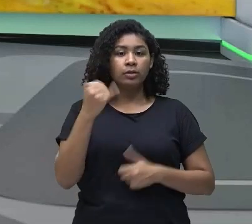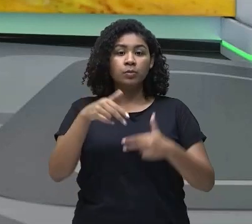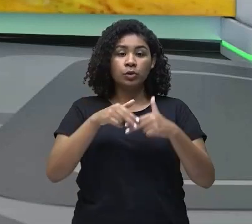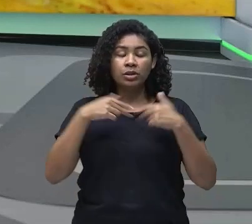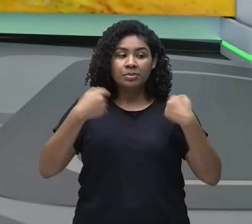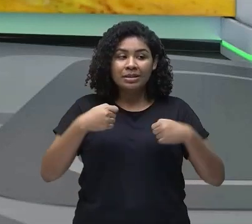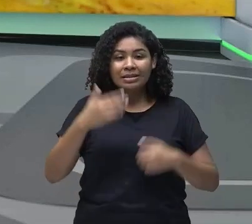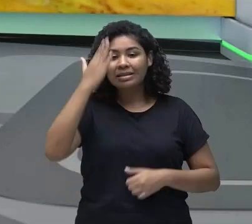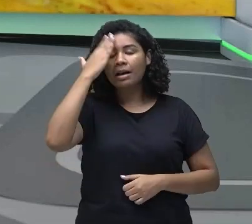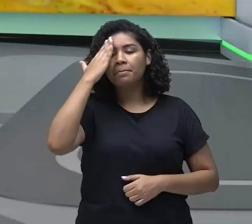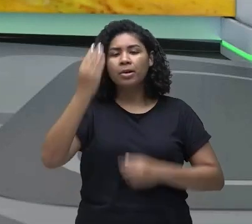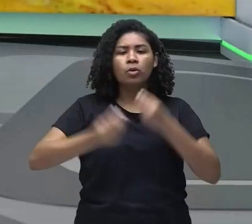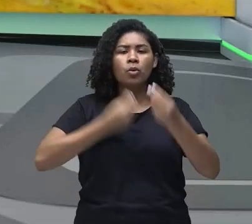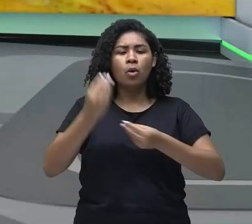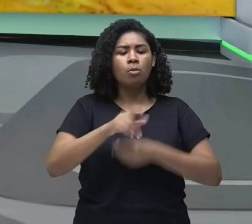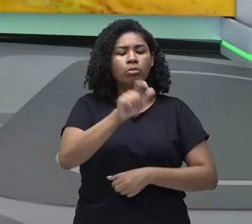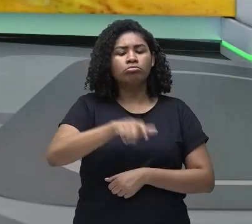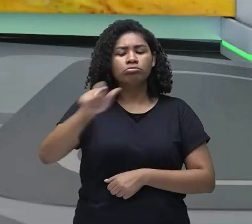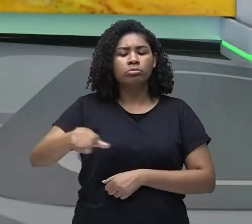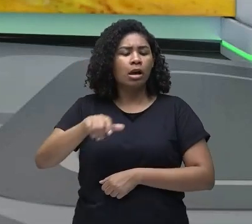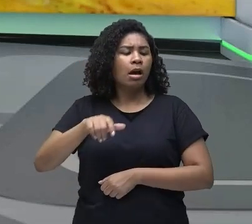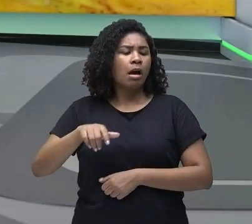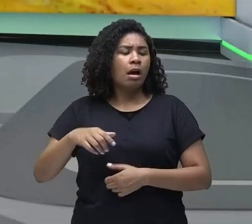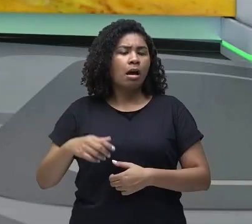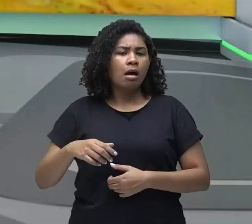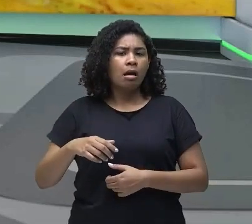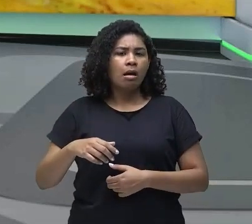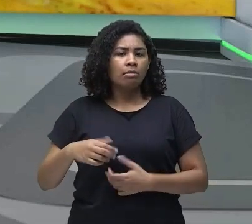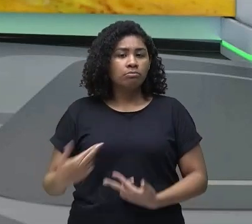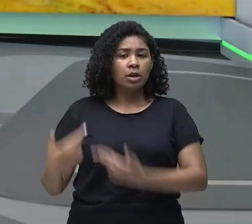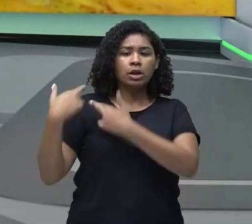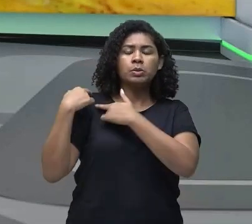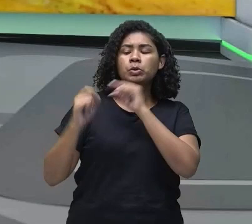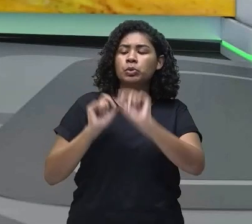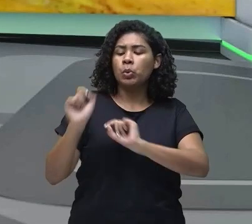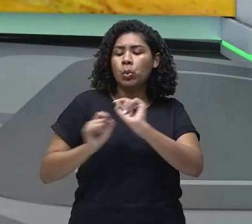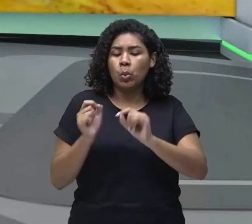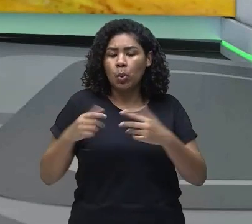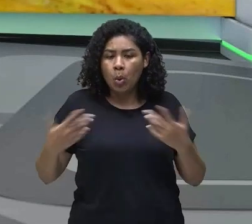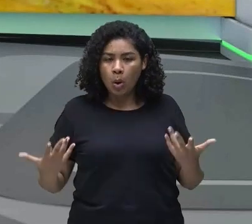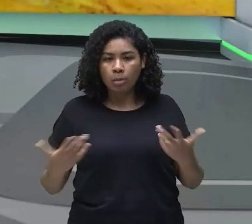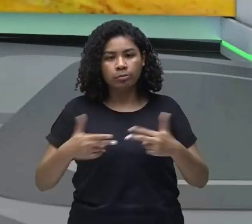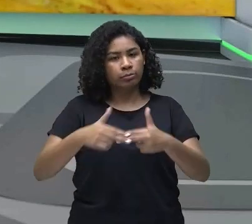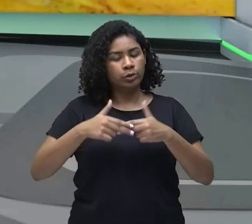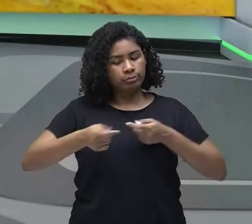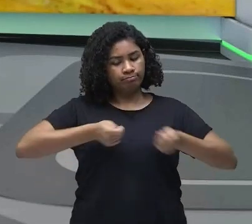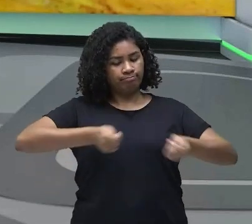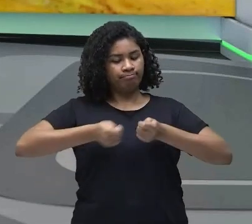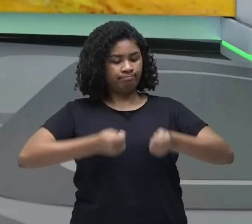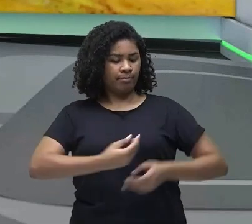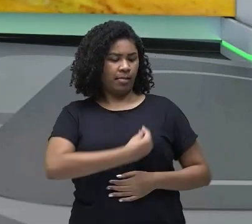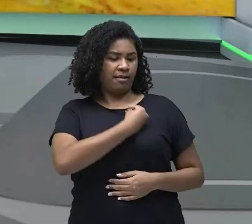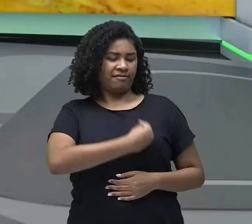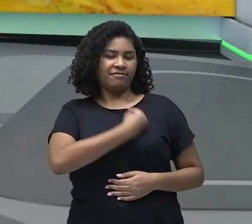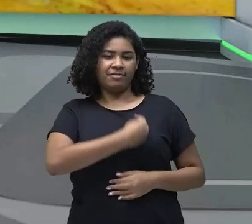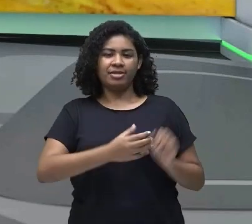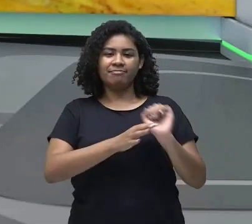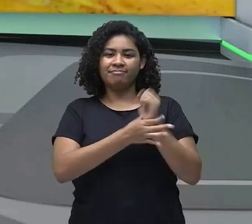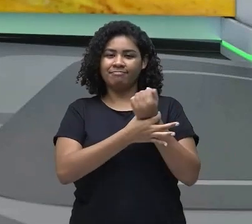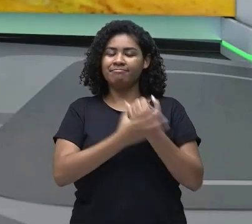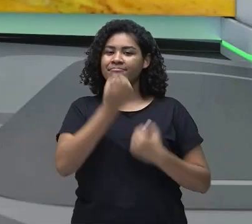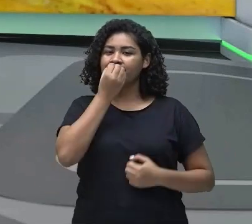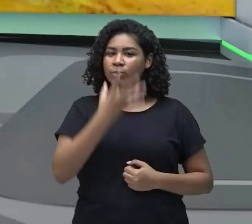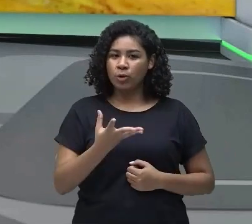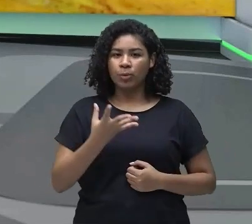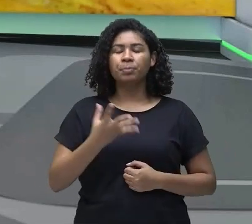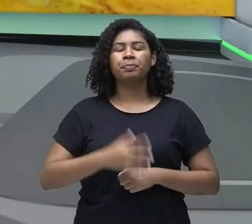papel desses seres para esse equilíbrio ambiental aí da nossa vida, né? Do nosso meio ambiente, da